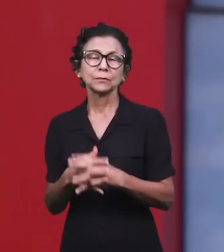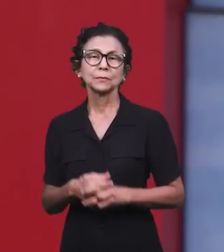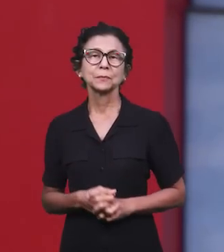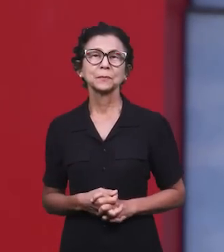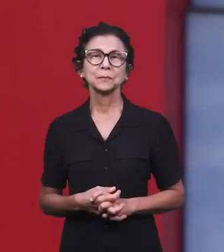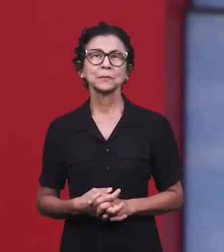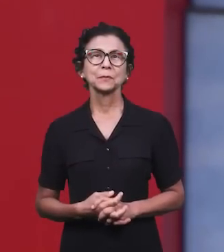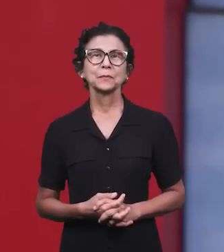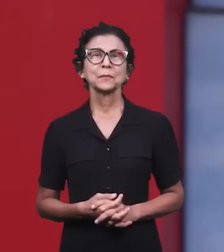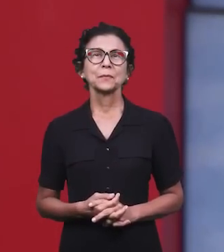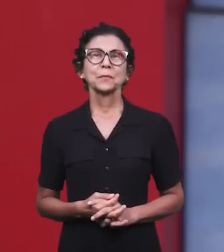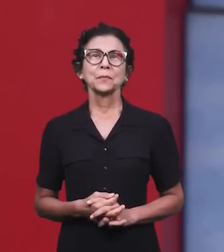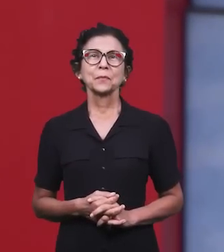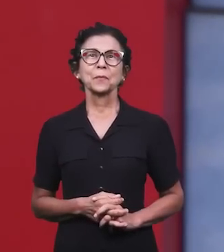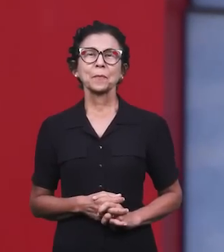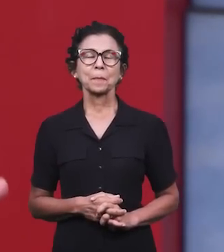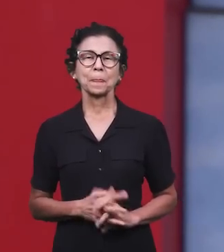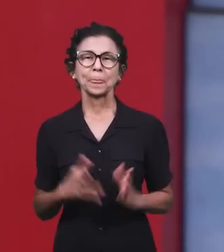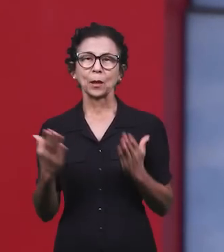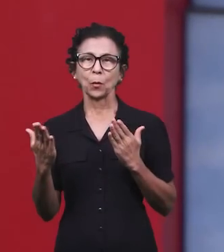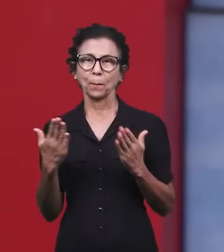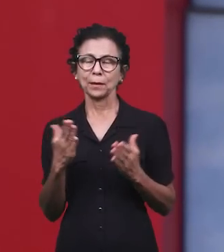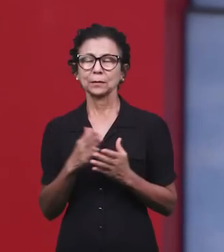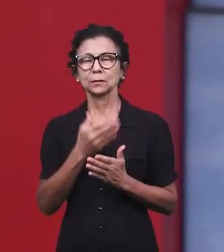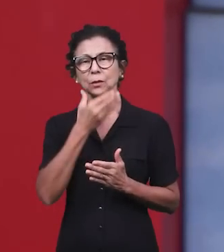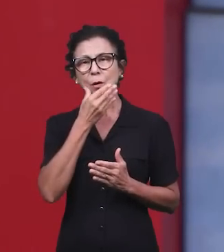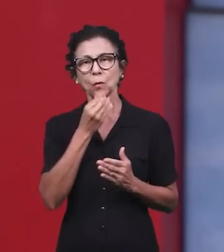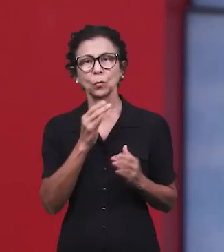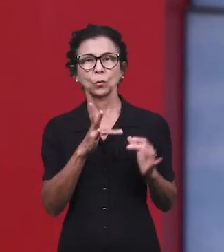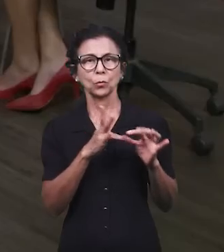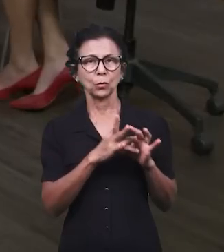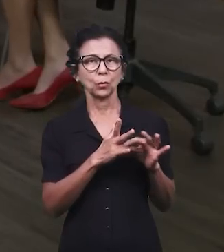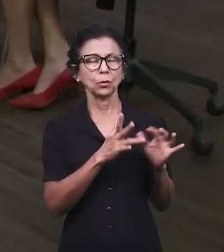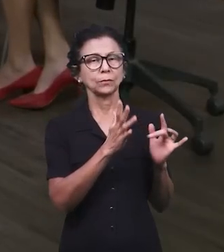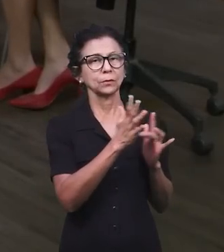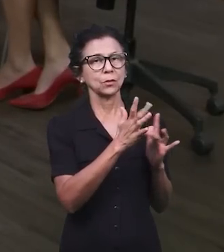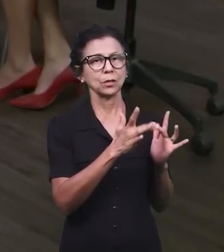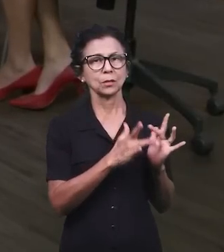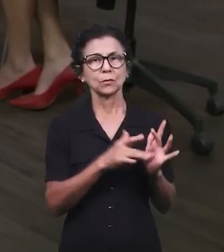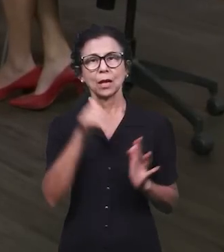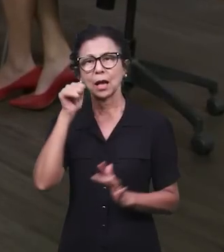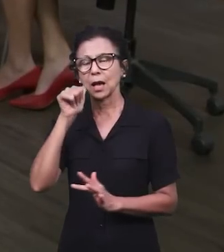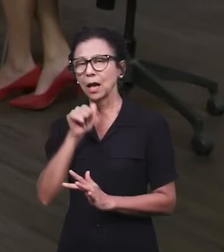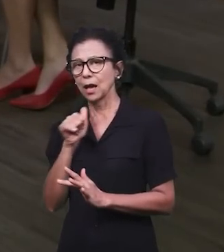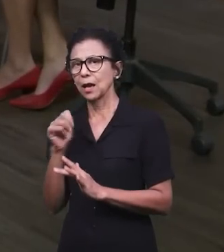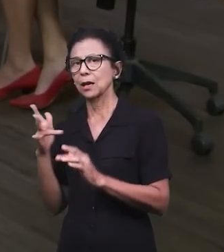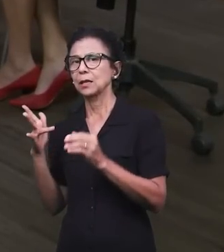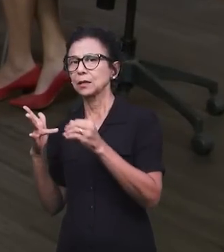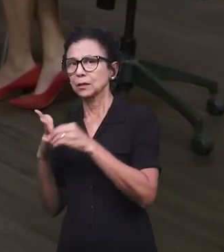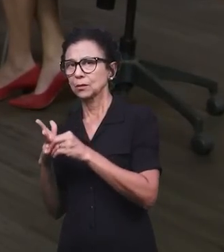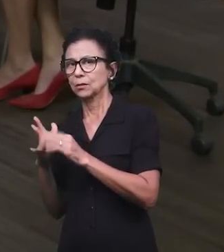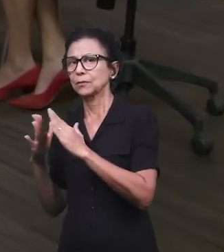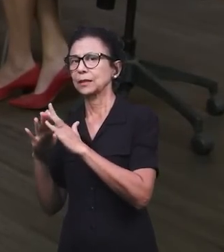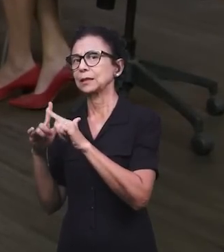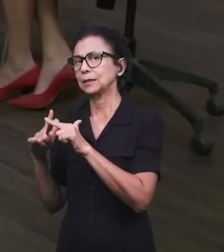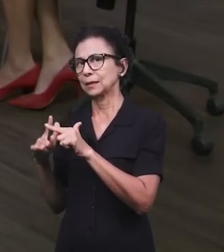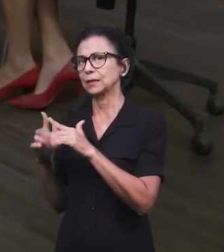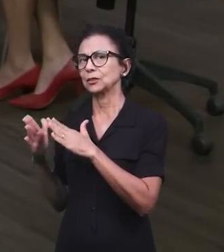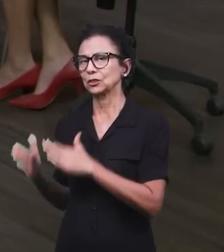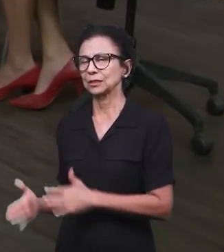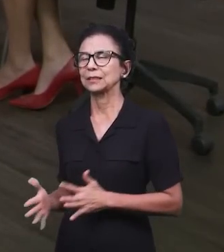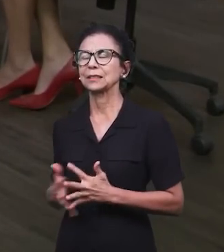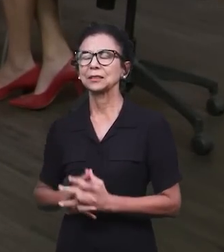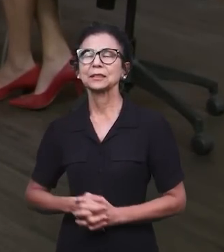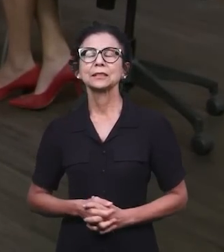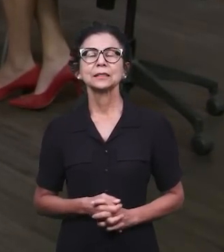aí já inclui tantos motivos, né? Que o Senhor que dá motivo de provisão, de motivos